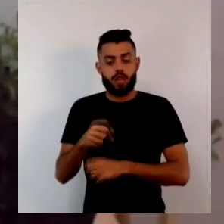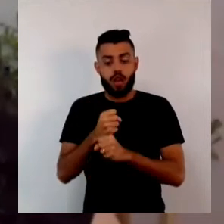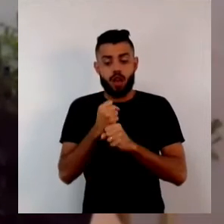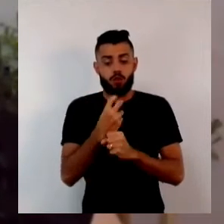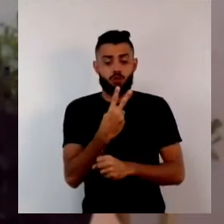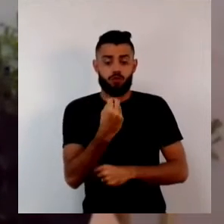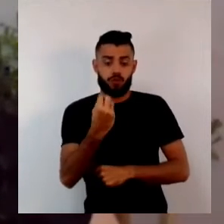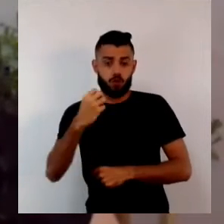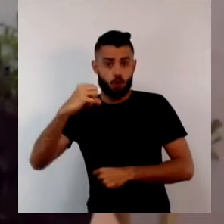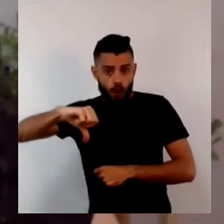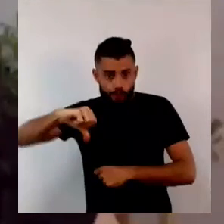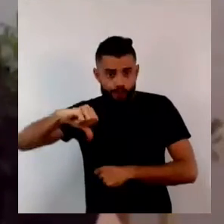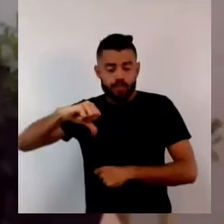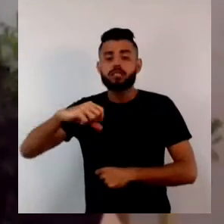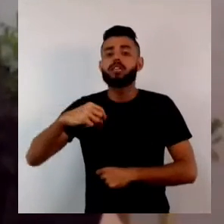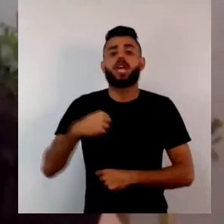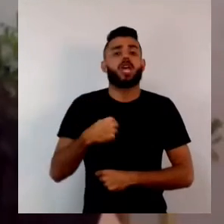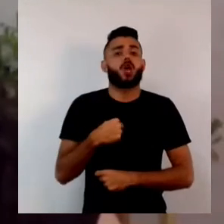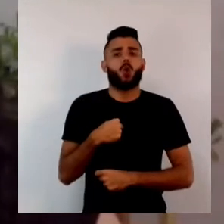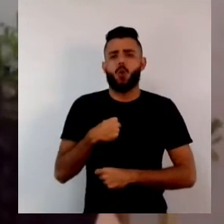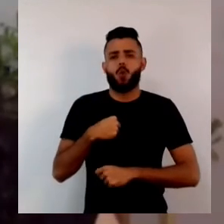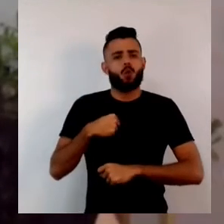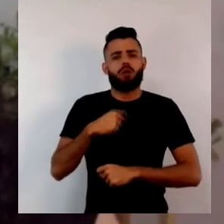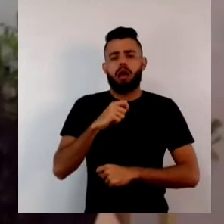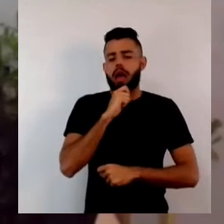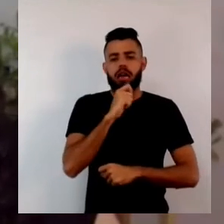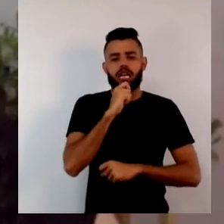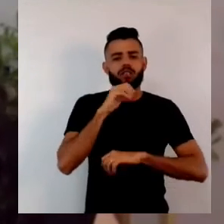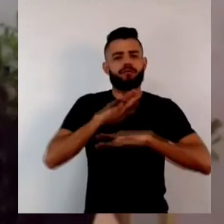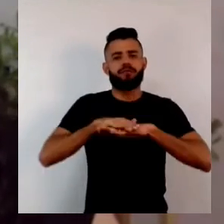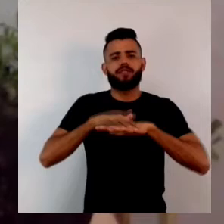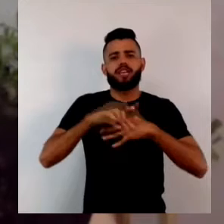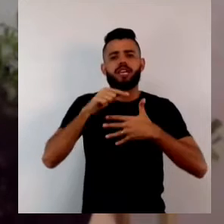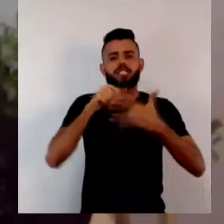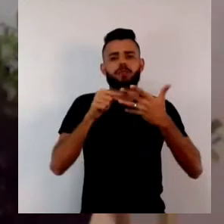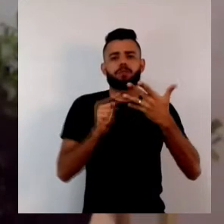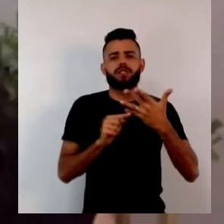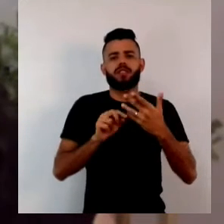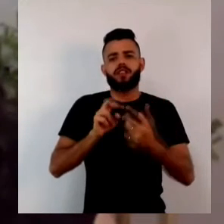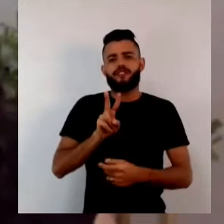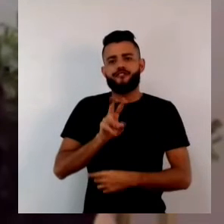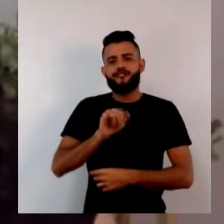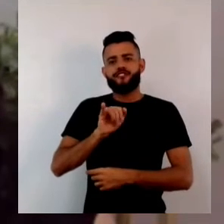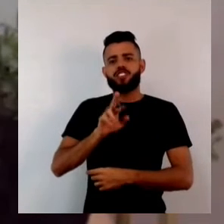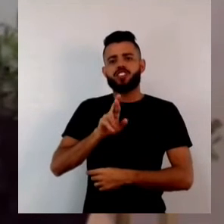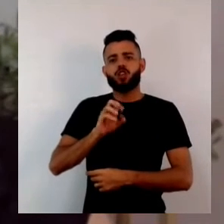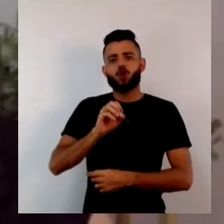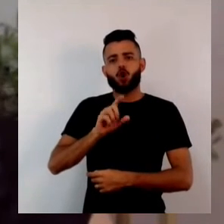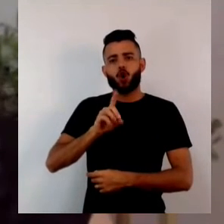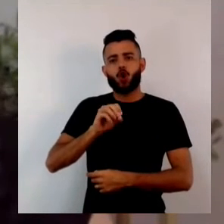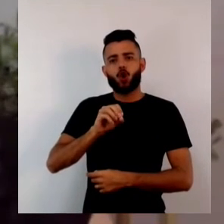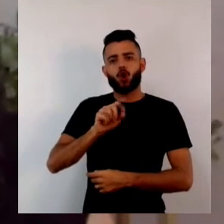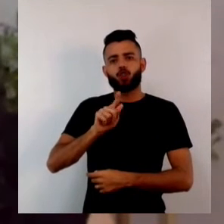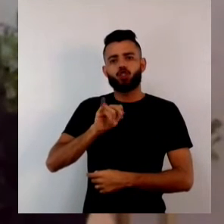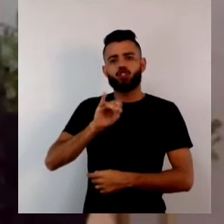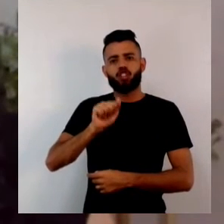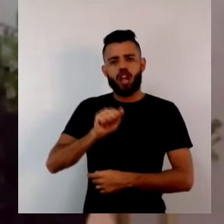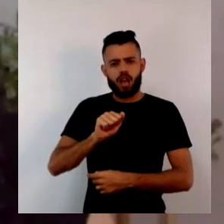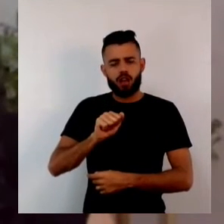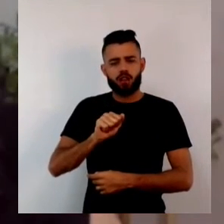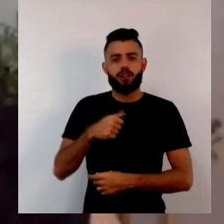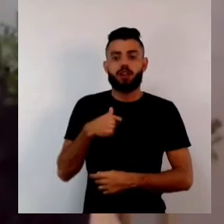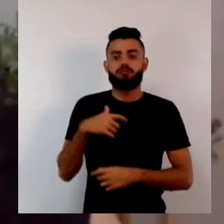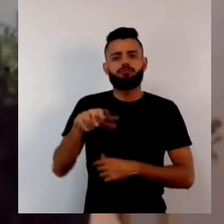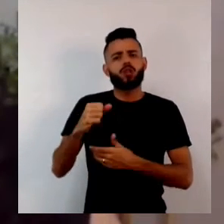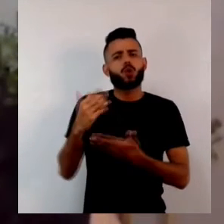ainda não tinha feito a disciplina de virologia durante a graduação. Então, eu tive que pegar o livro de virologia e